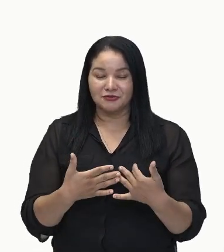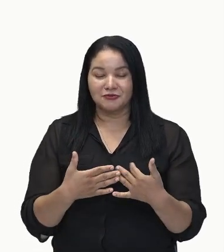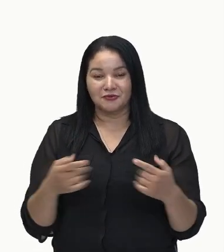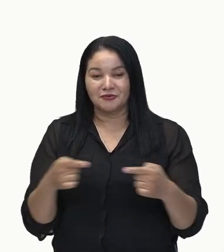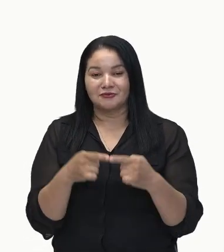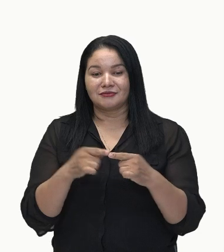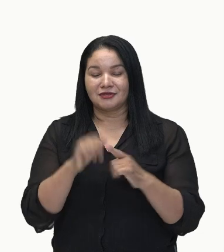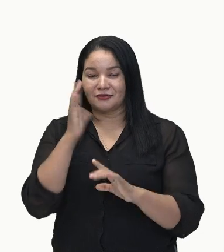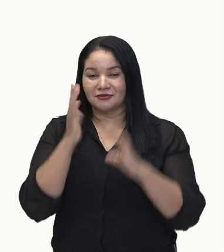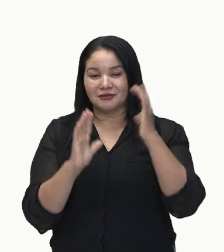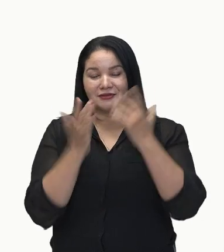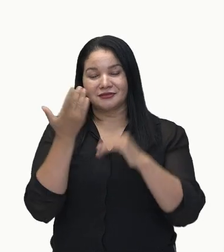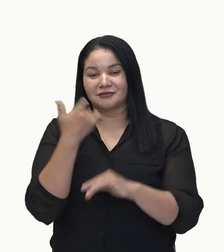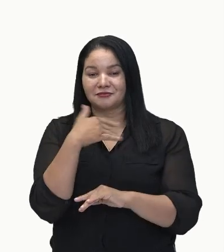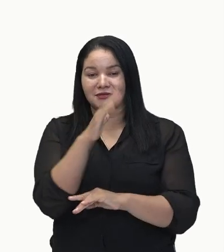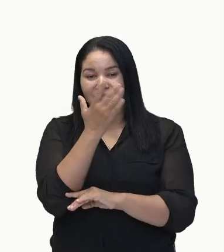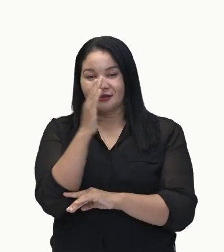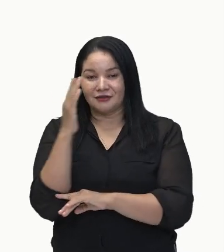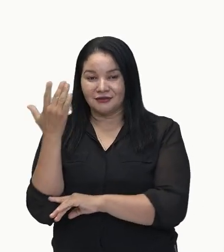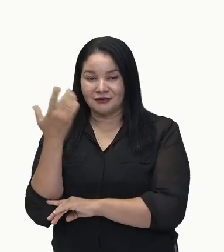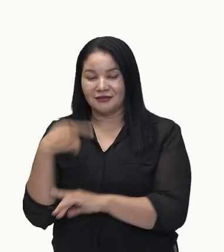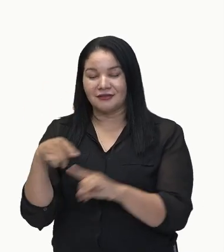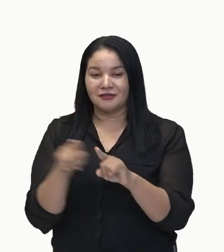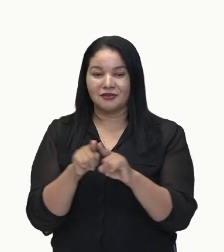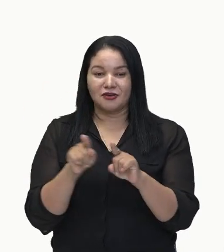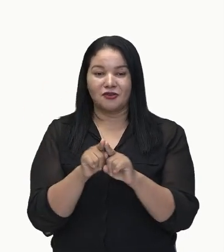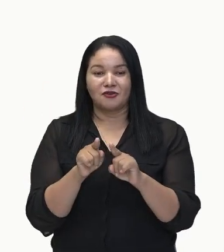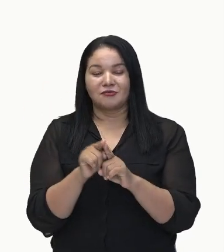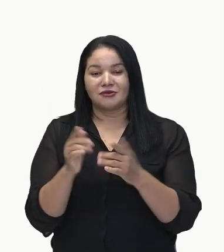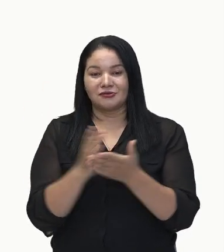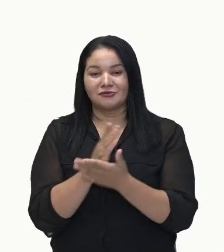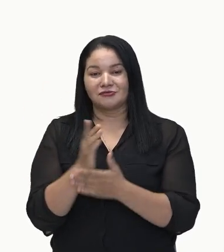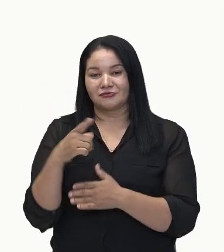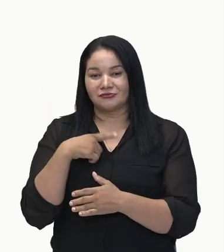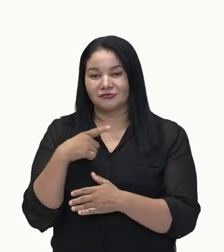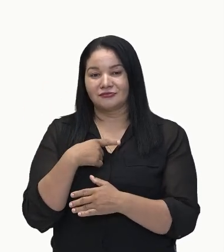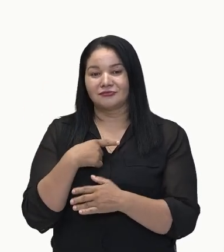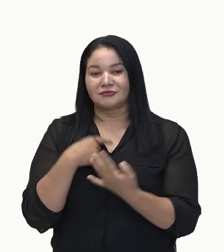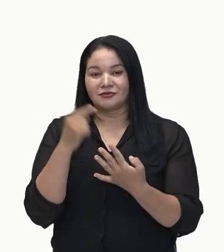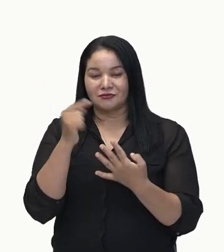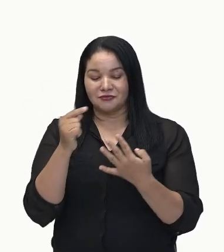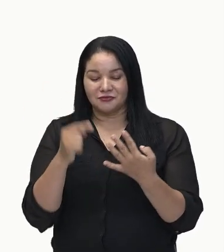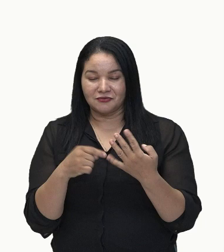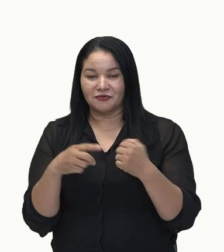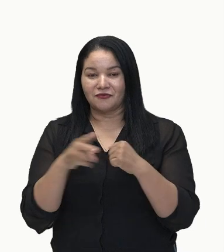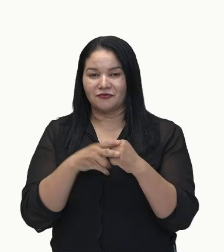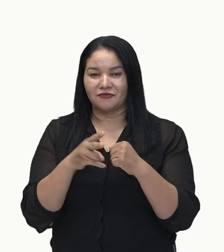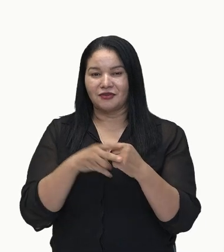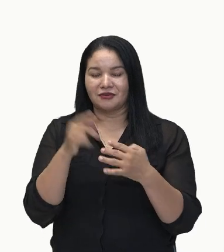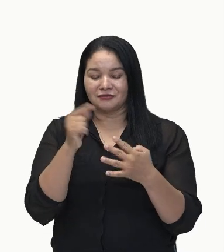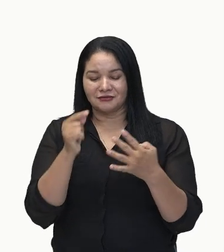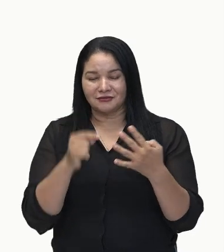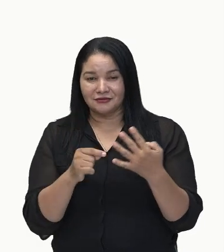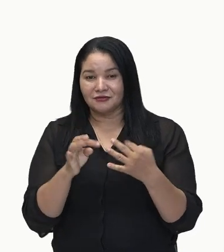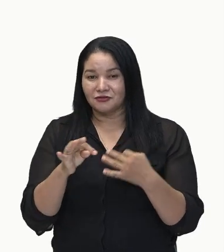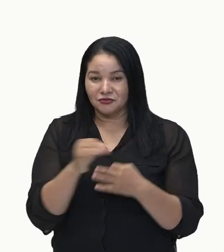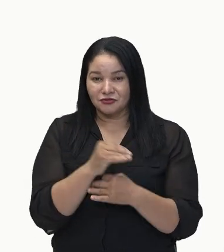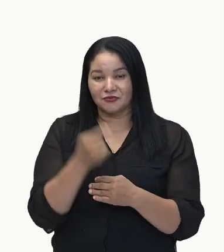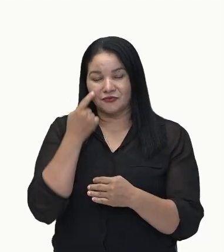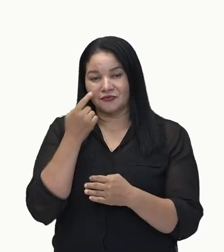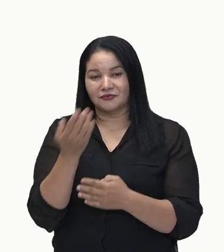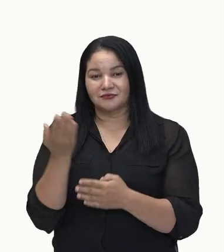verbos inexistentes, trovejar, chover, amanhecer, nevar, vão